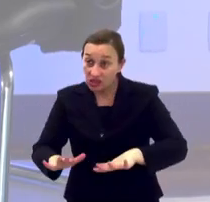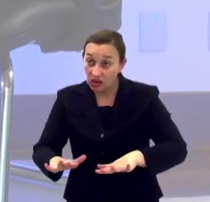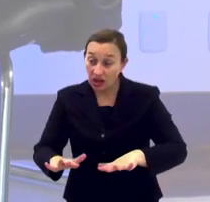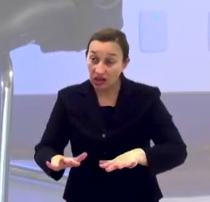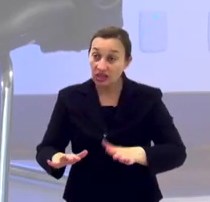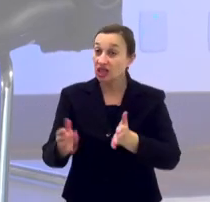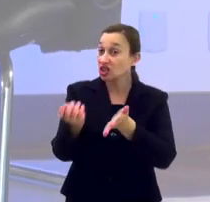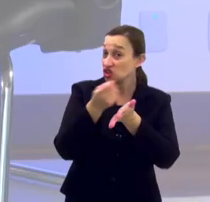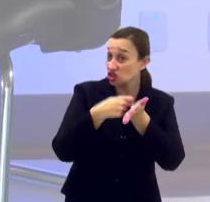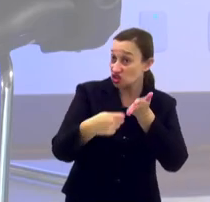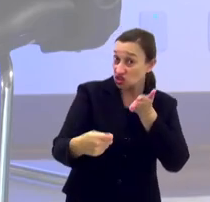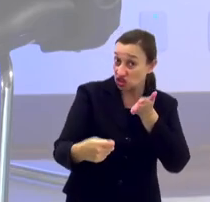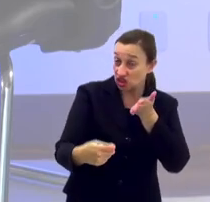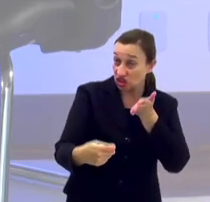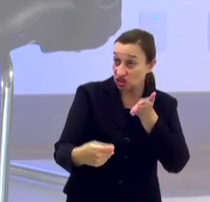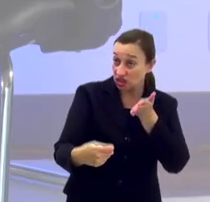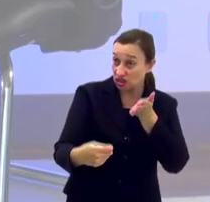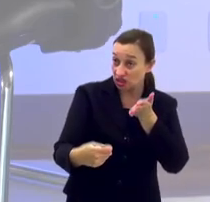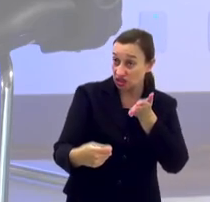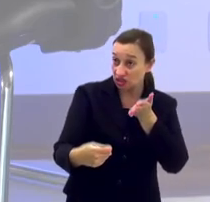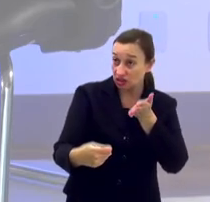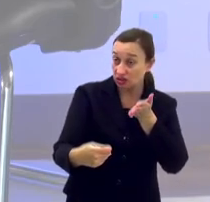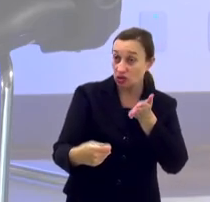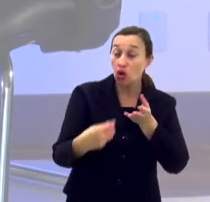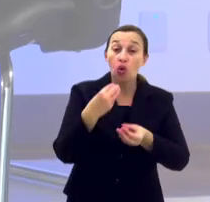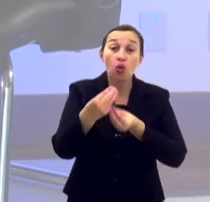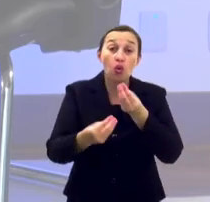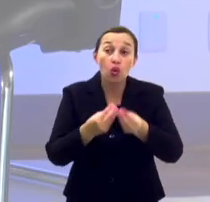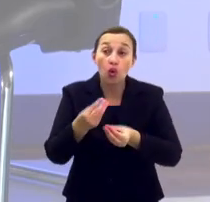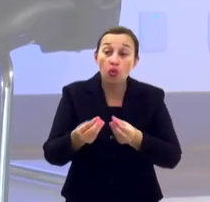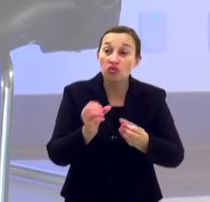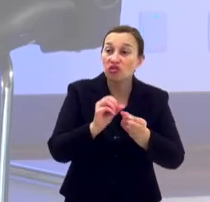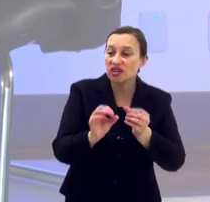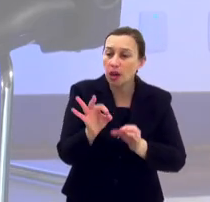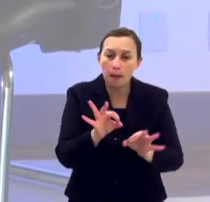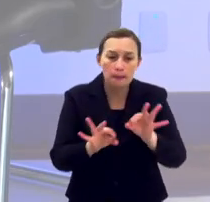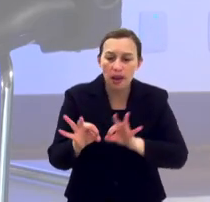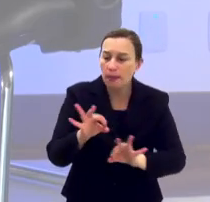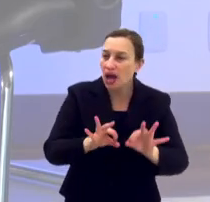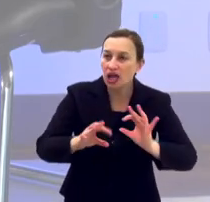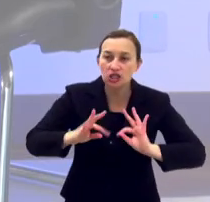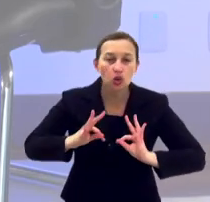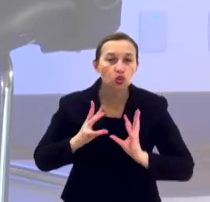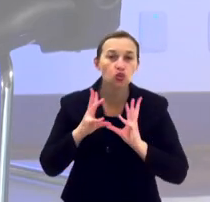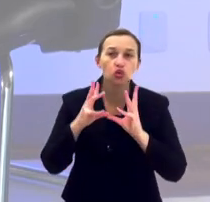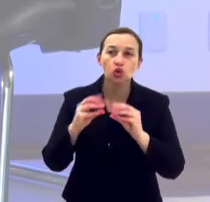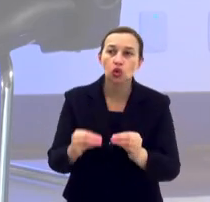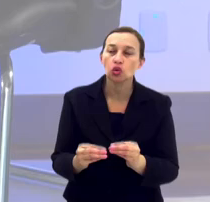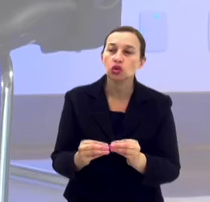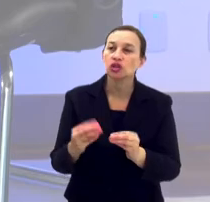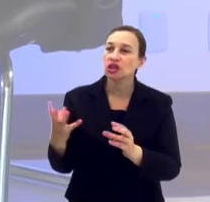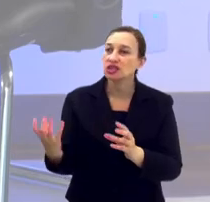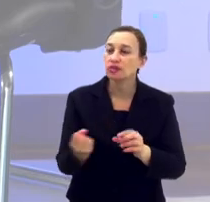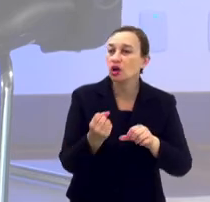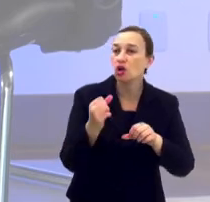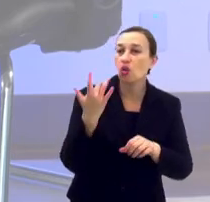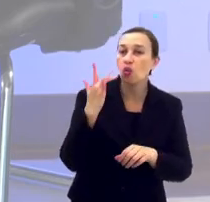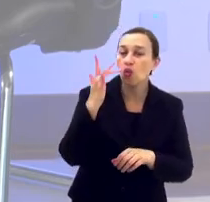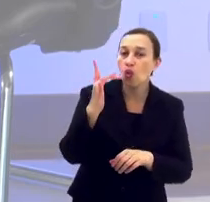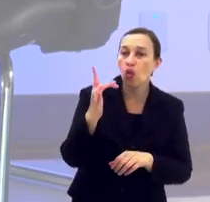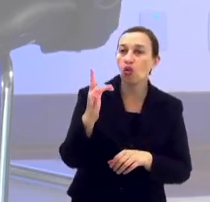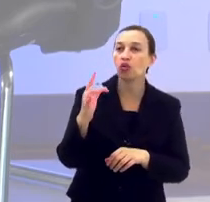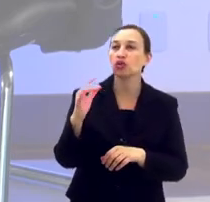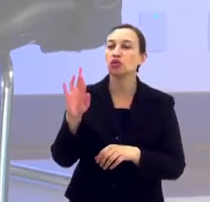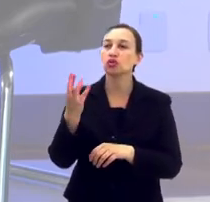Que está descrita na Torá, isso. Né? Descrita como fazer o armário que... A arca, né, que receberia em ouro, assim,